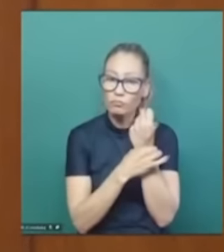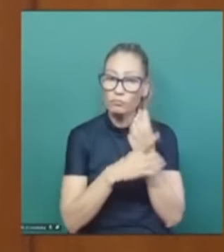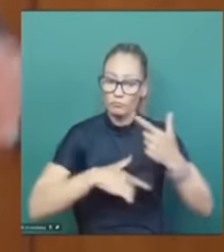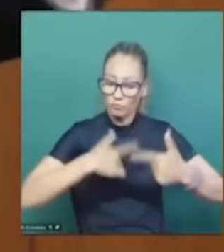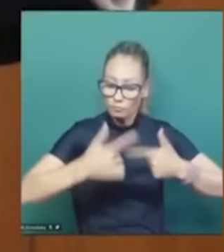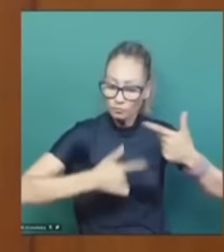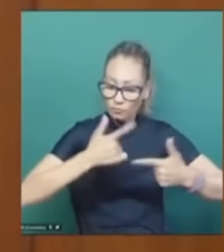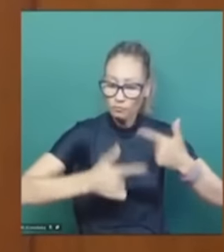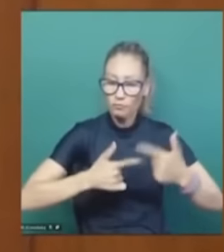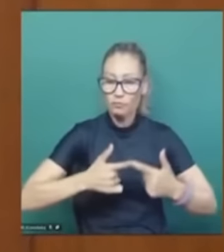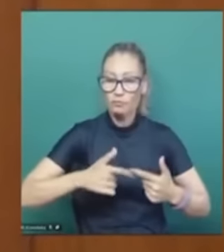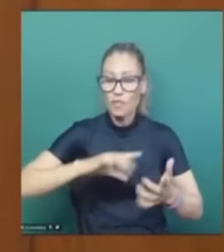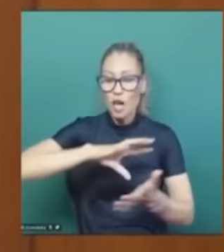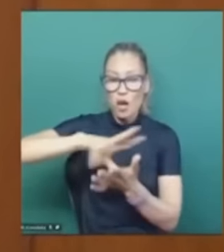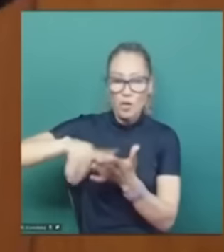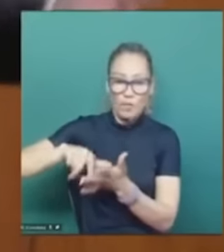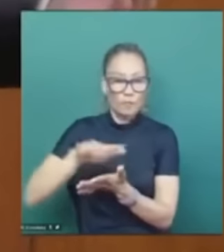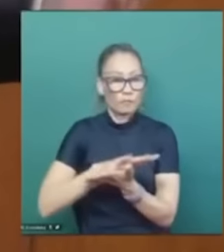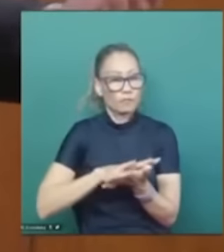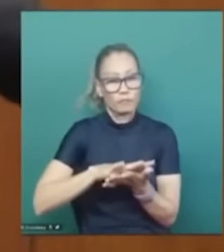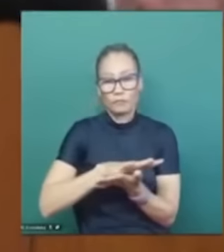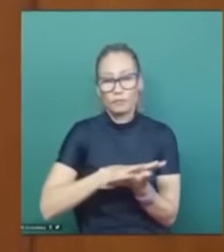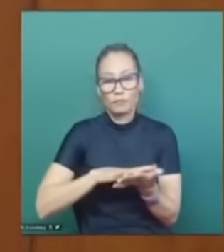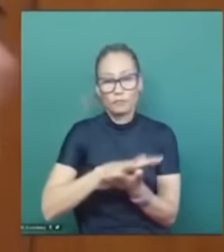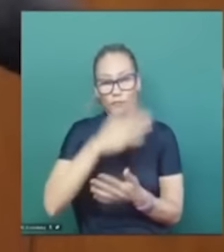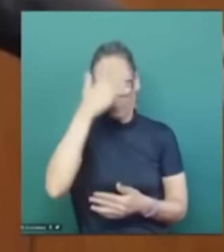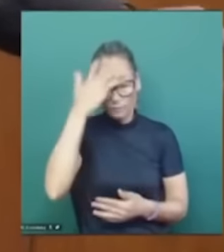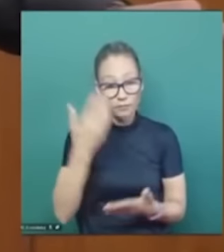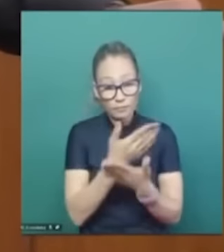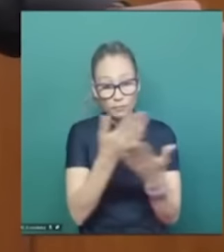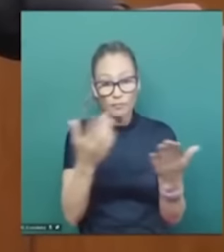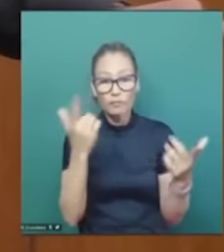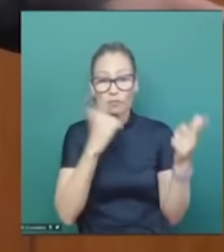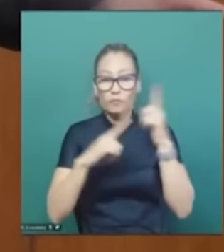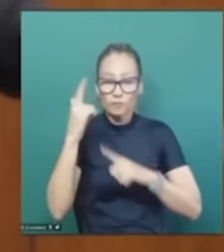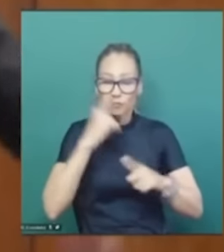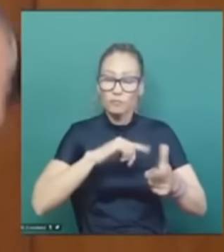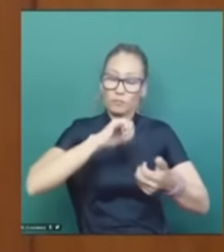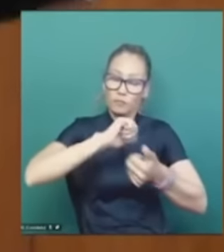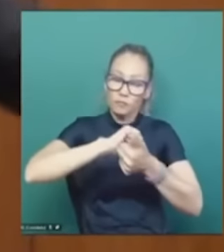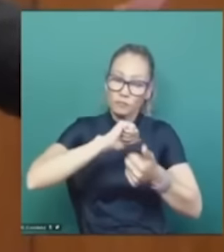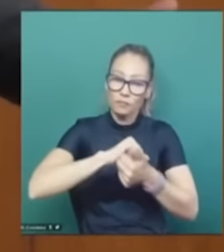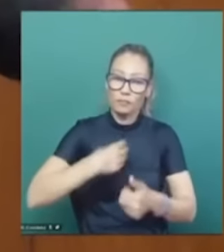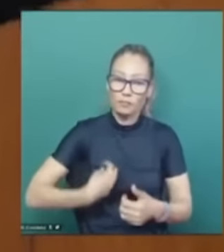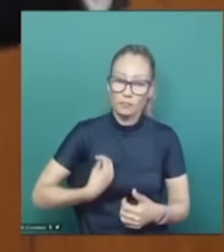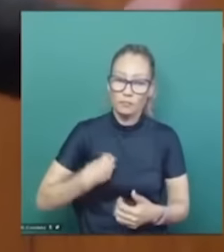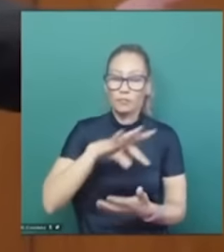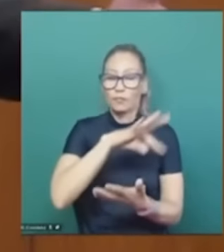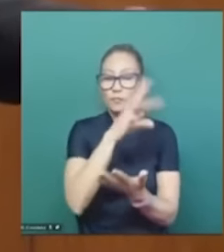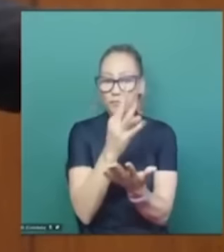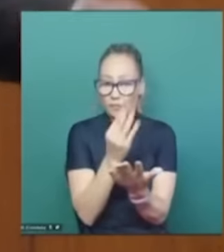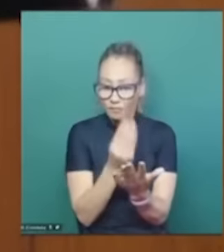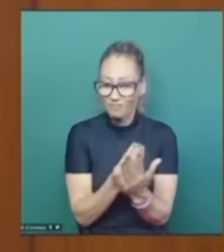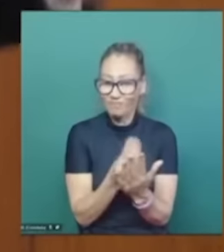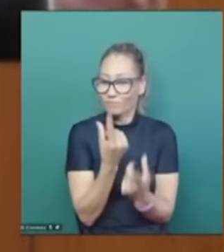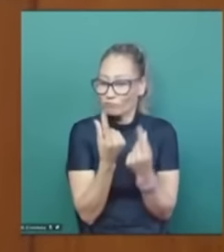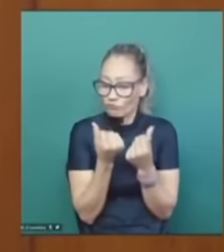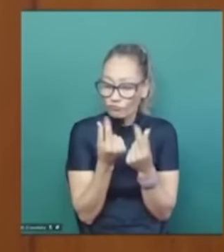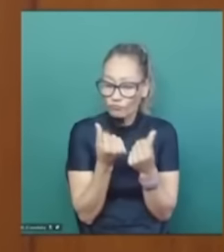principalmente garantir que as pessoas tenham qualidade de vida, que gere receita para a cidade de São Paulo e que haja, de alguma maneira,